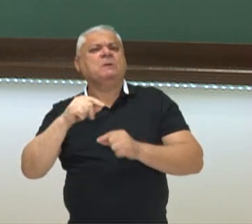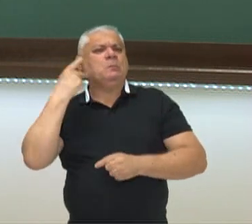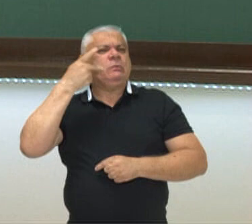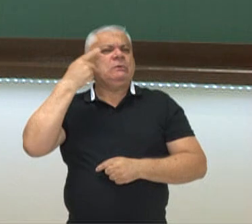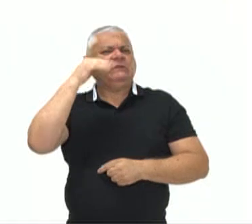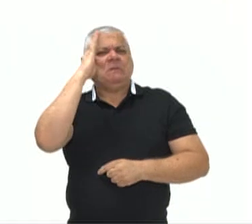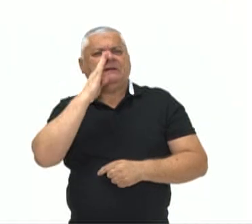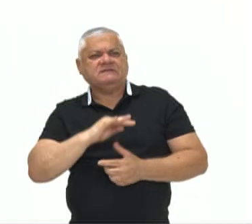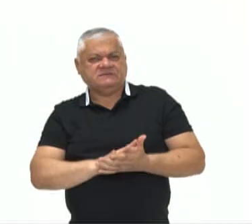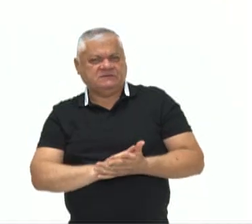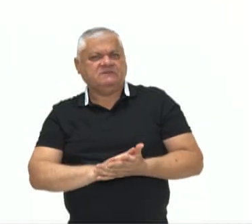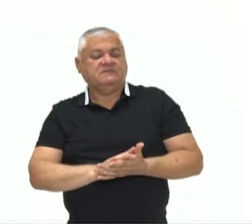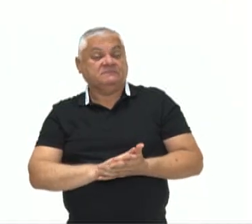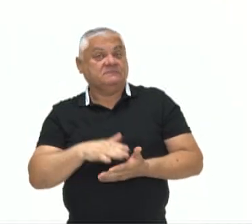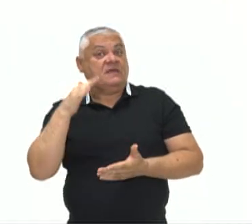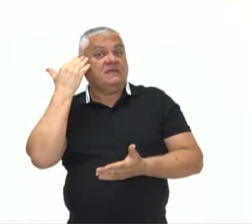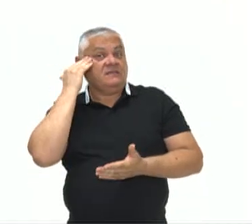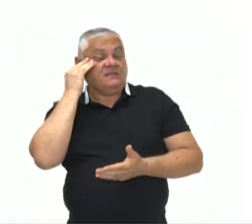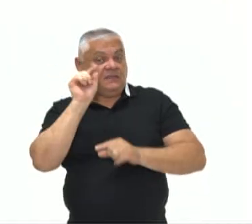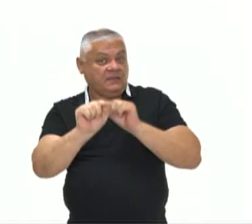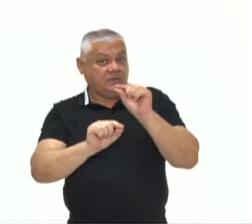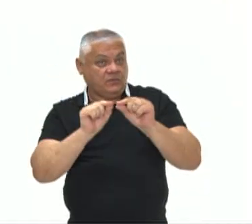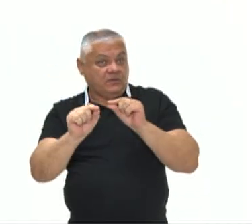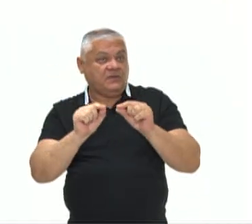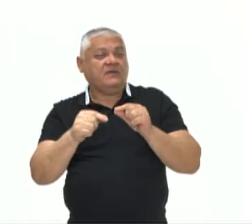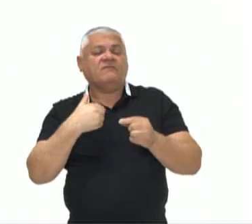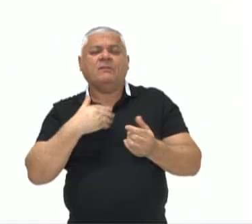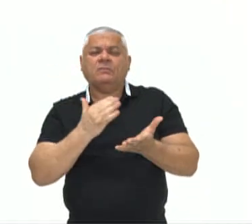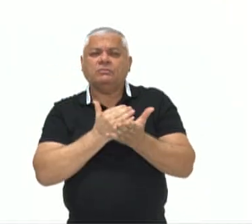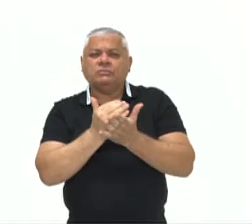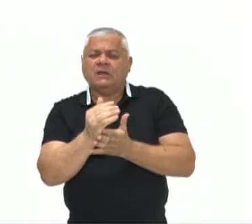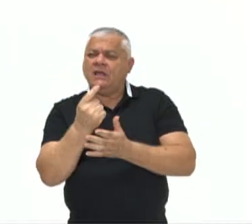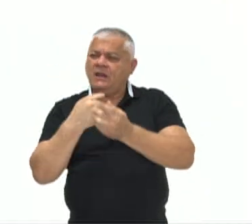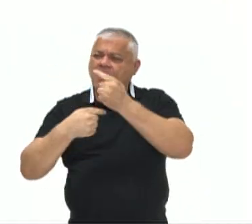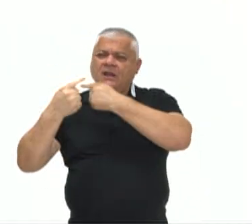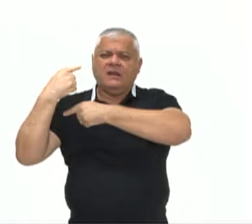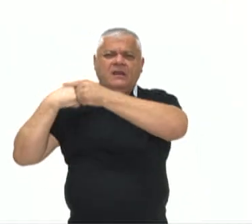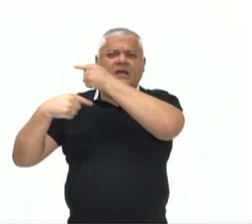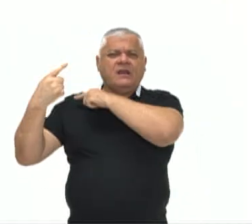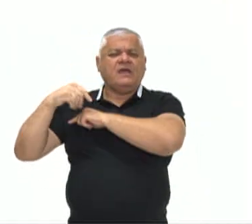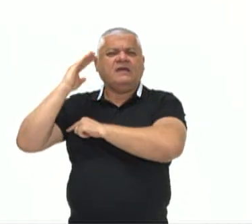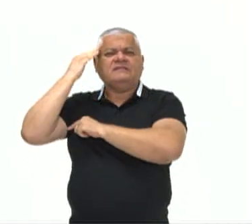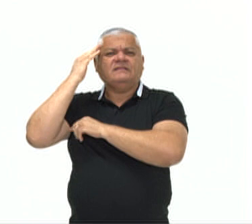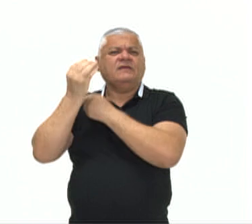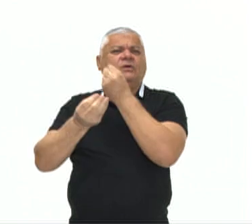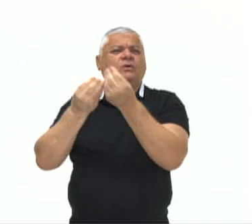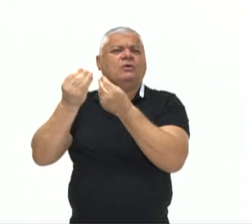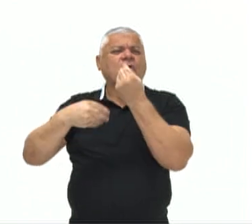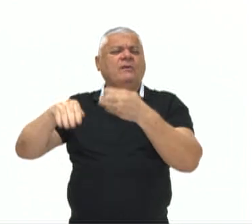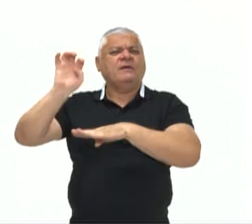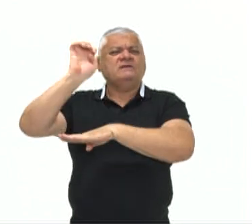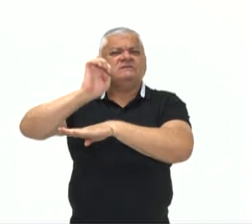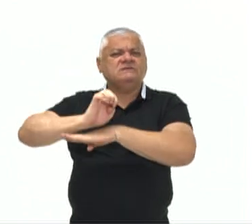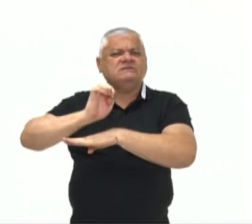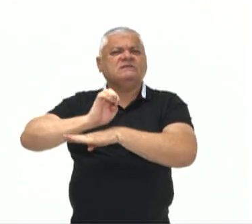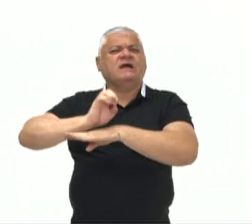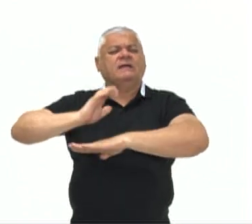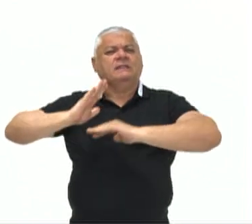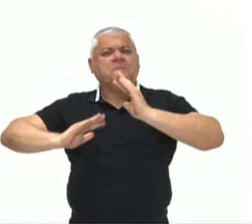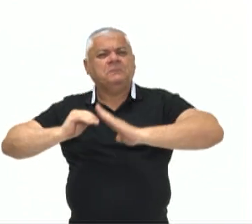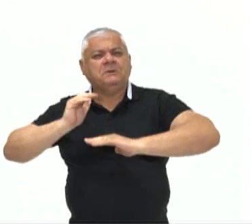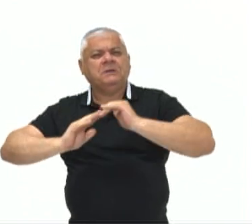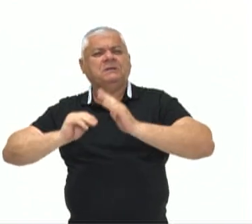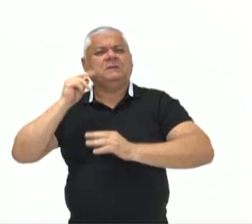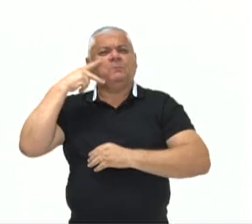Vamos entender essa temática a partir das raízes, entendendo o Estado e a prática política